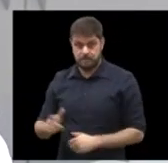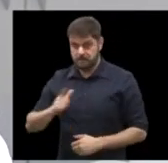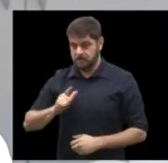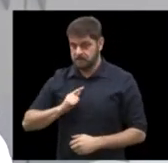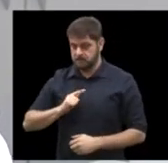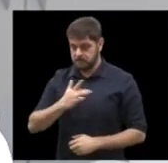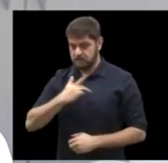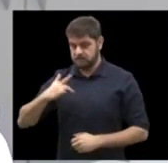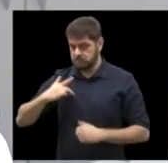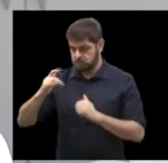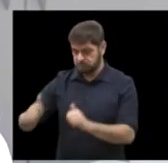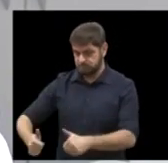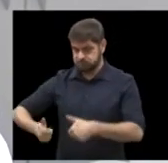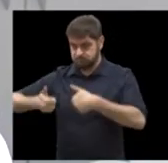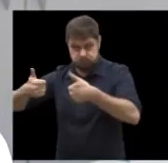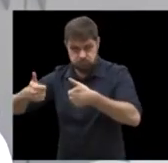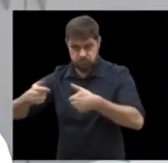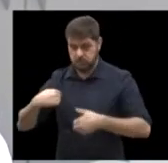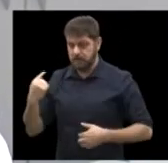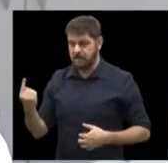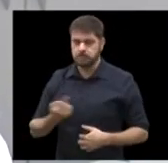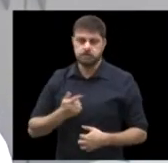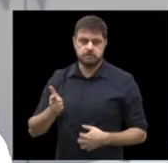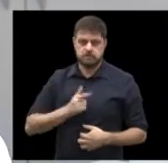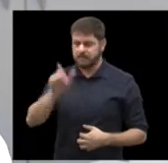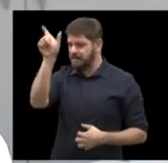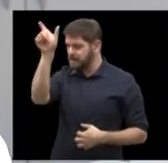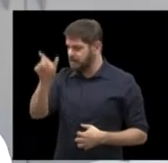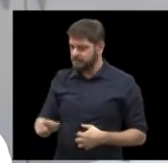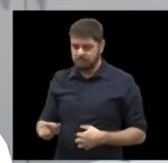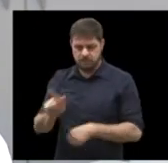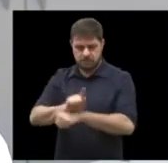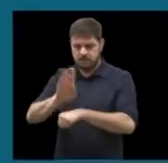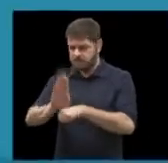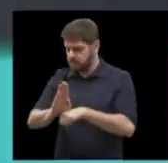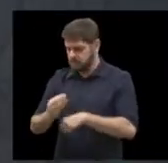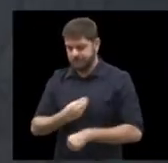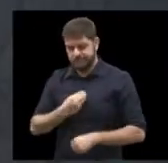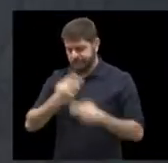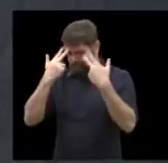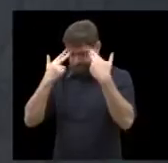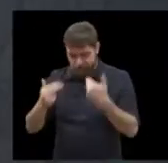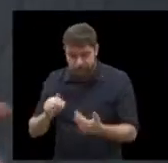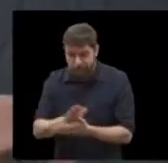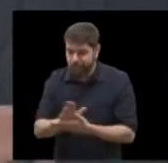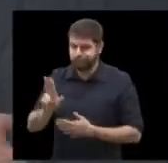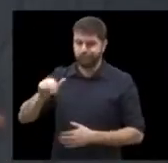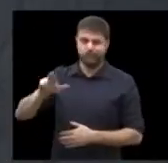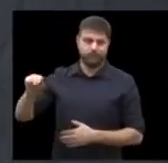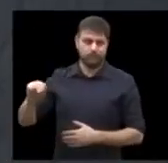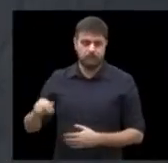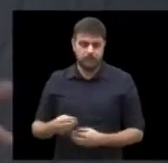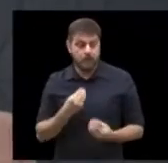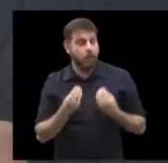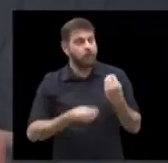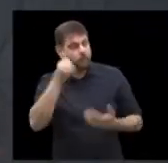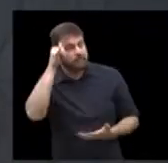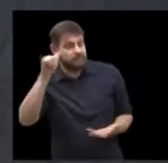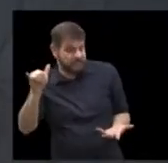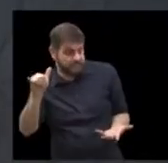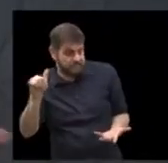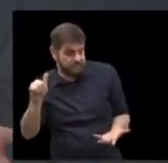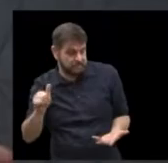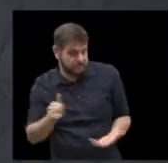se recuperando, mas nós temos pacientes que não se recuperaram totalmente. Doutor, prevenção não tem como, né? Só não tem